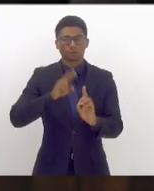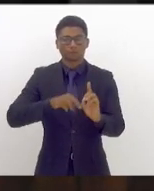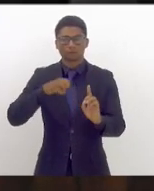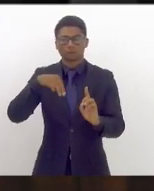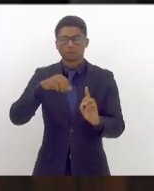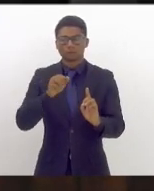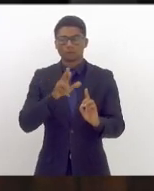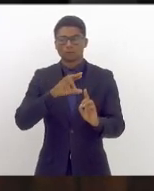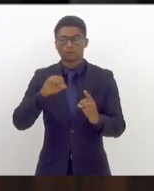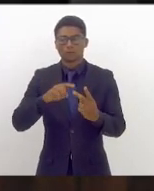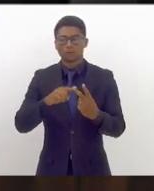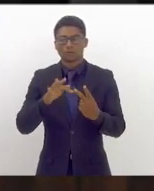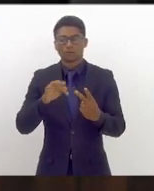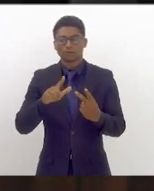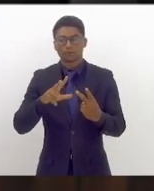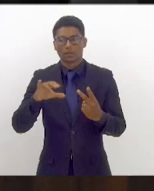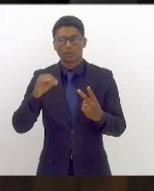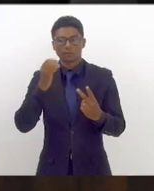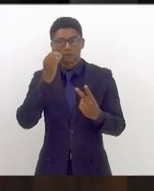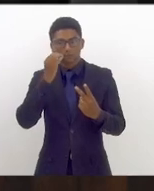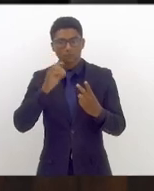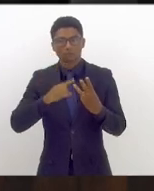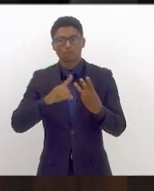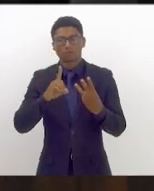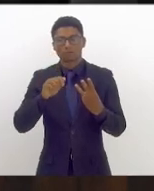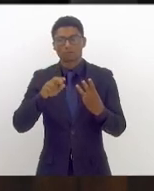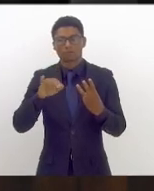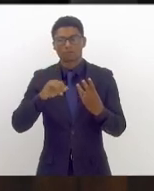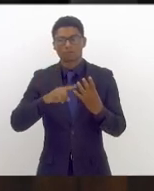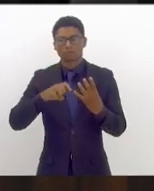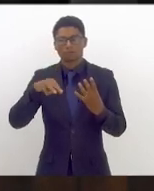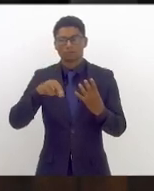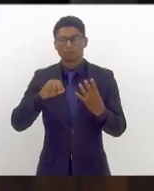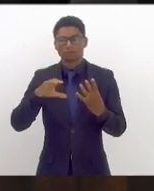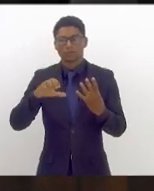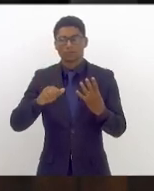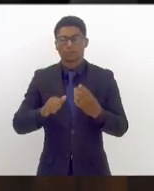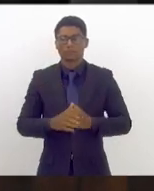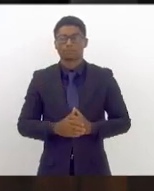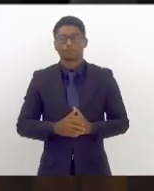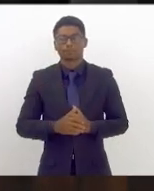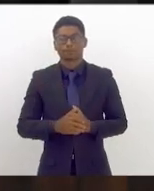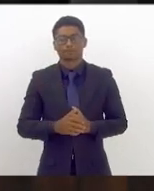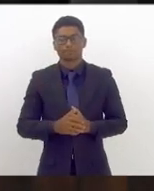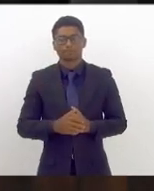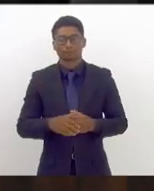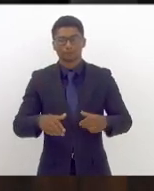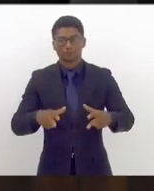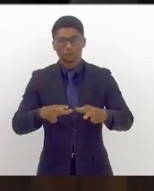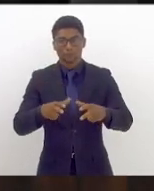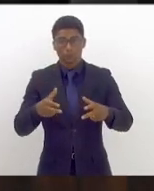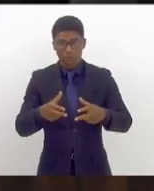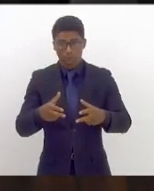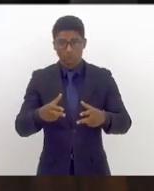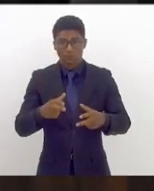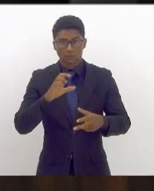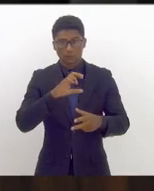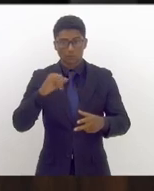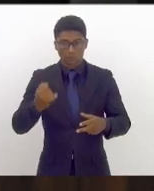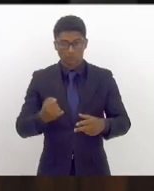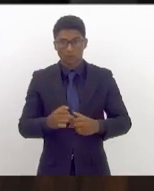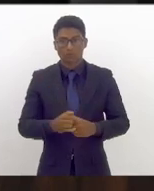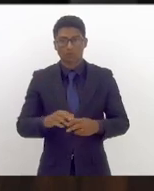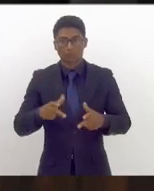Márcio Pacheco Flávio Serafim waldeck Carneiro Dani Monteiro Mônica Francisco Márcio Pacheco pendente pareceres das comissões de condição Justiça